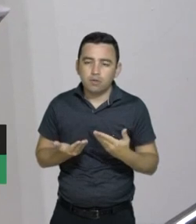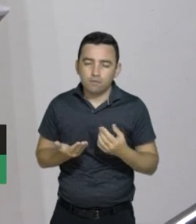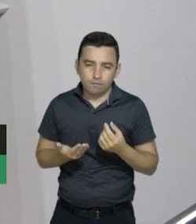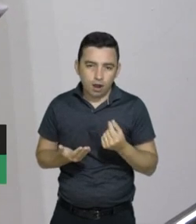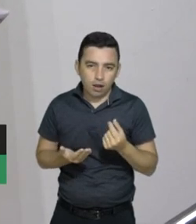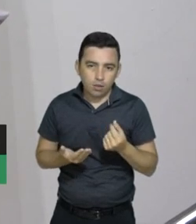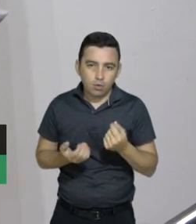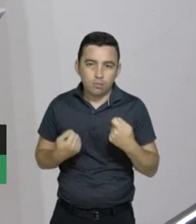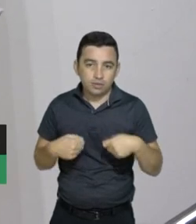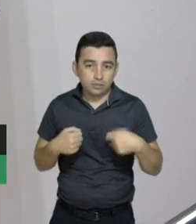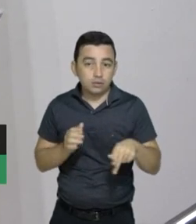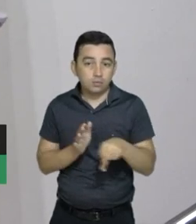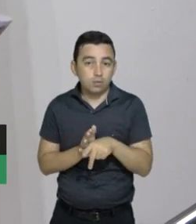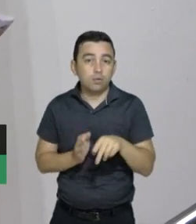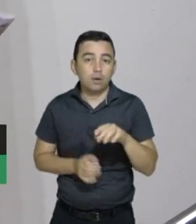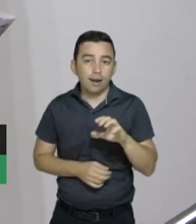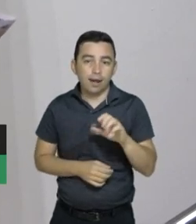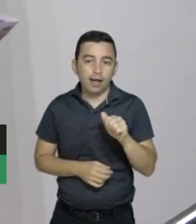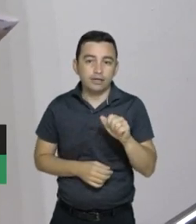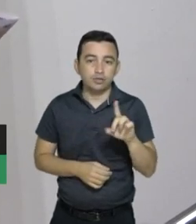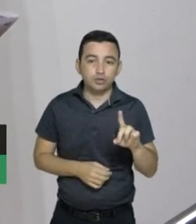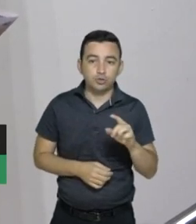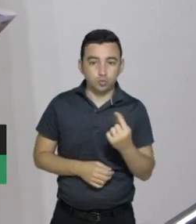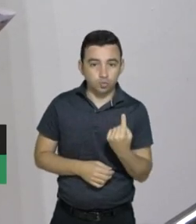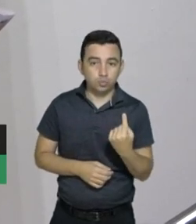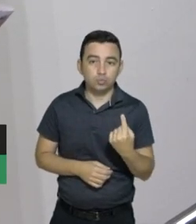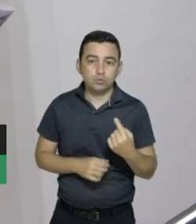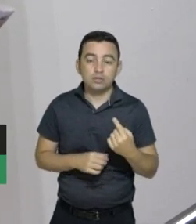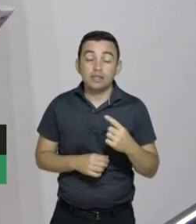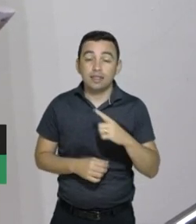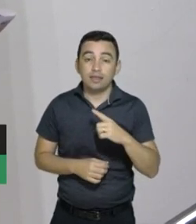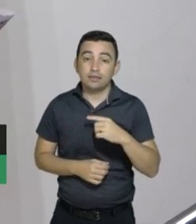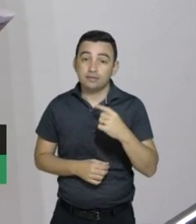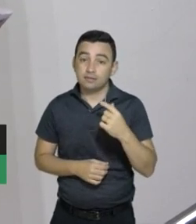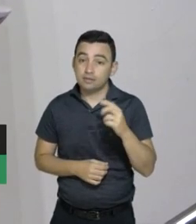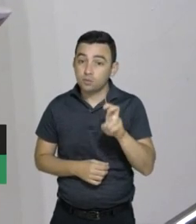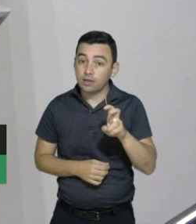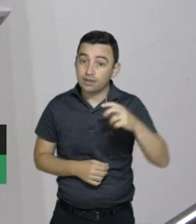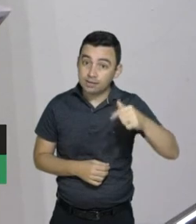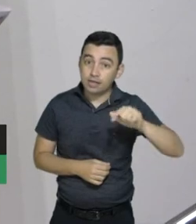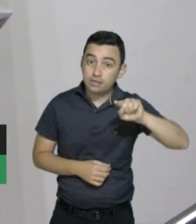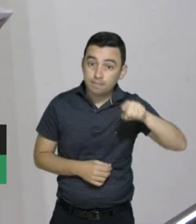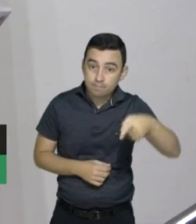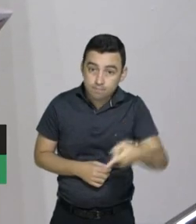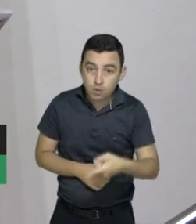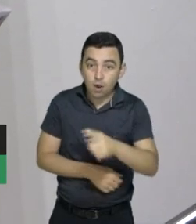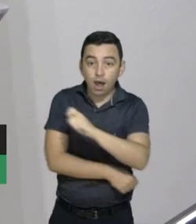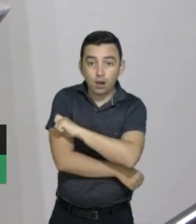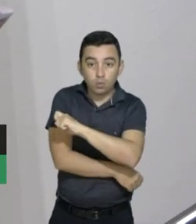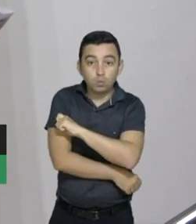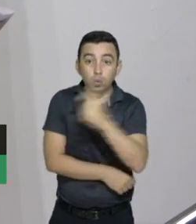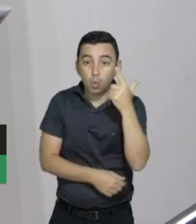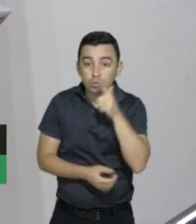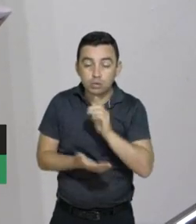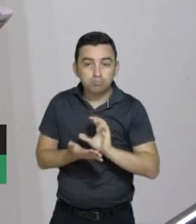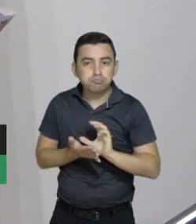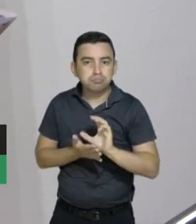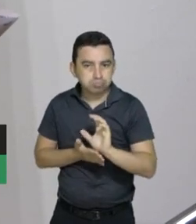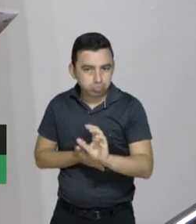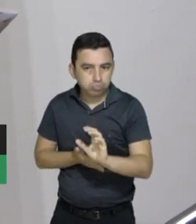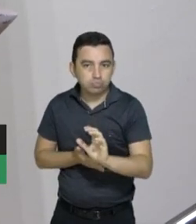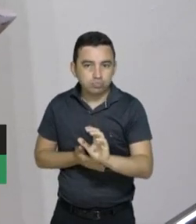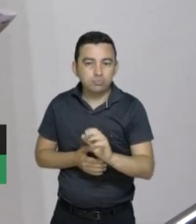parte do padre único cerca de 57 mil estudantes da rede estadual receberam auxílio